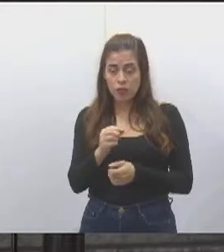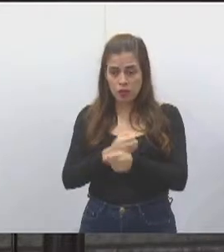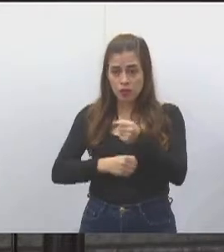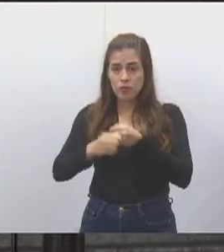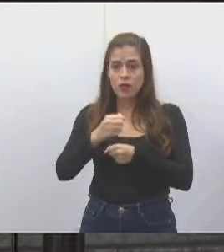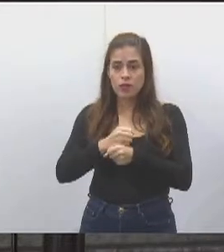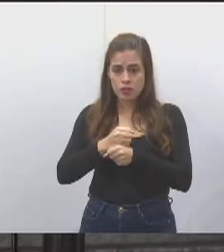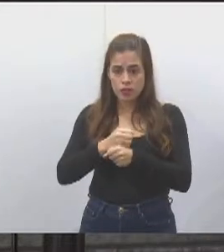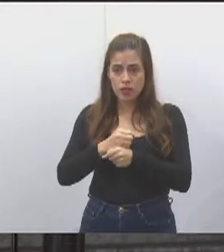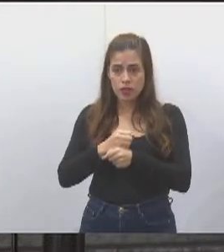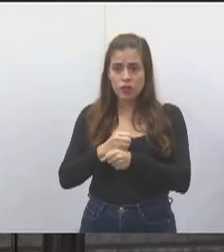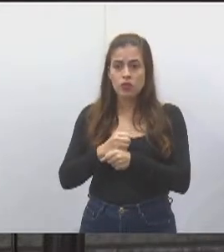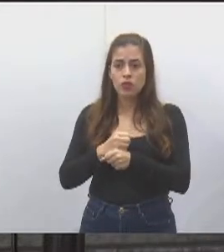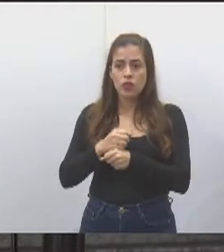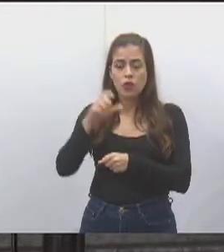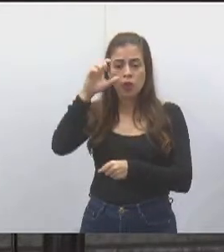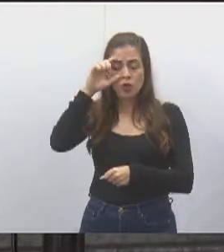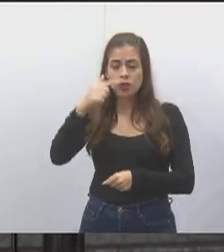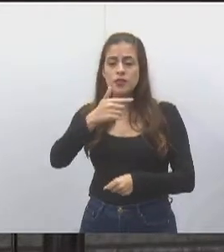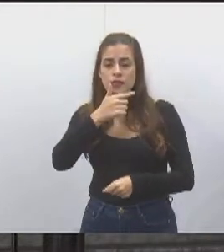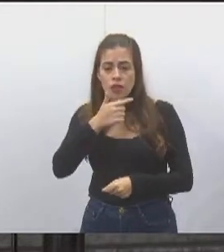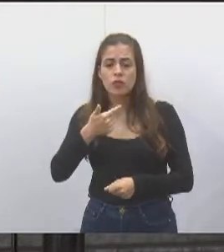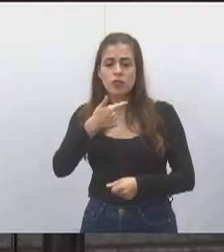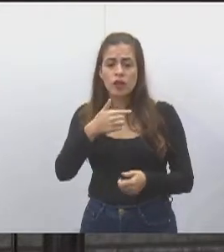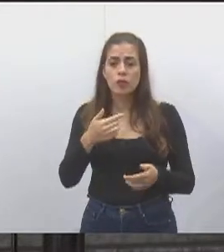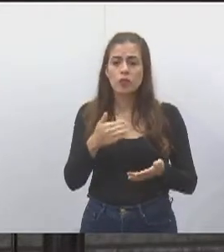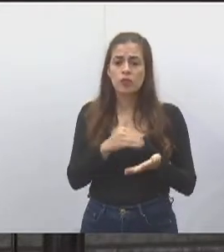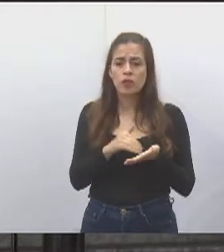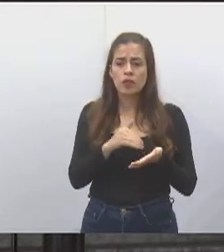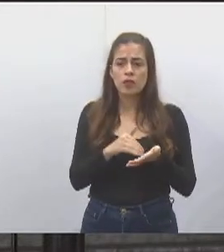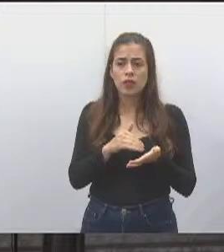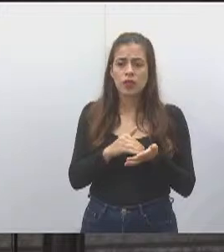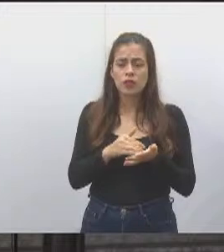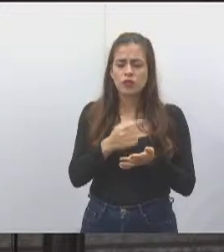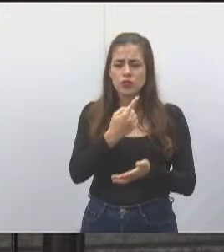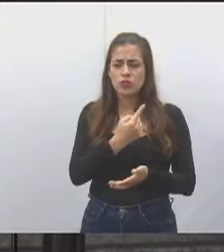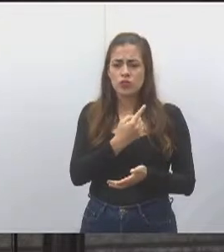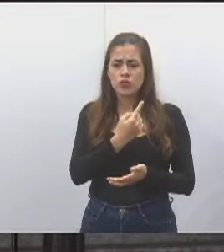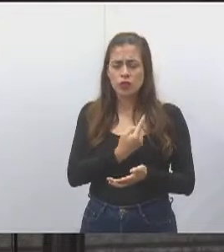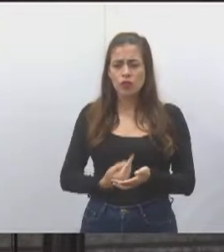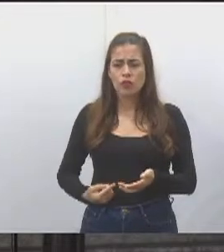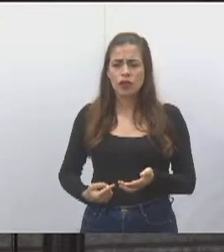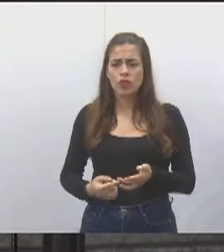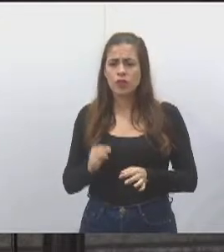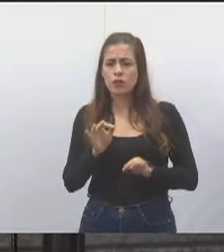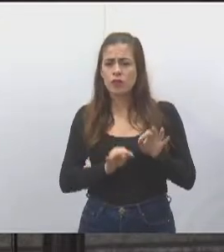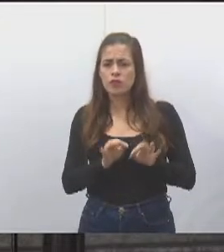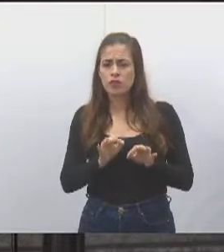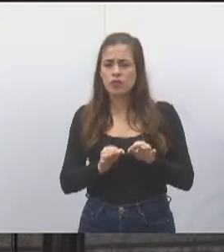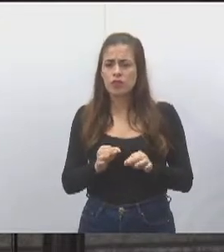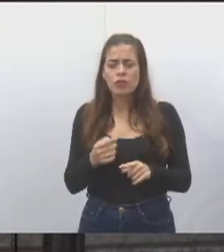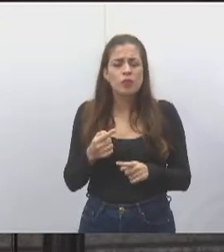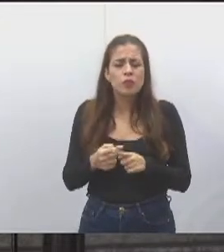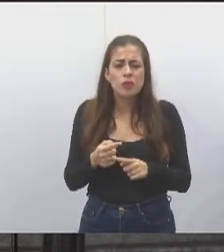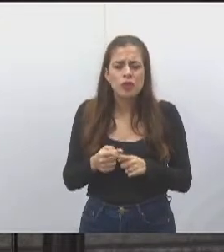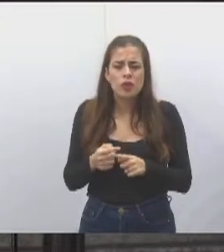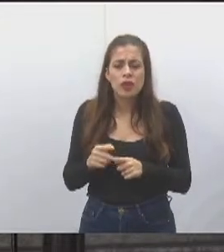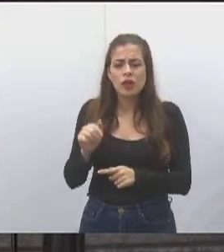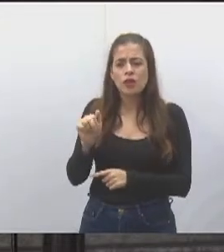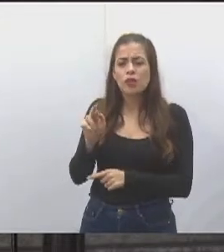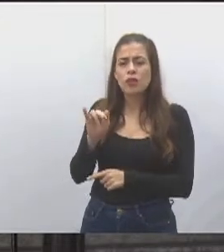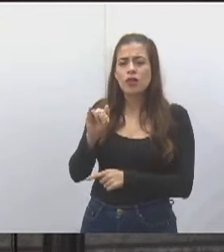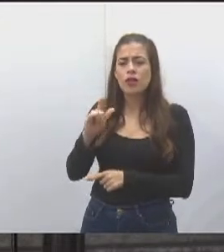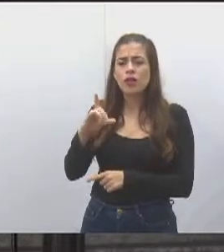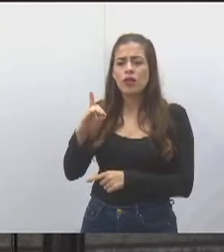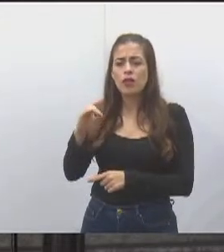aqui, o secretário de Governo e Planejamento. Por que nada contra você, Guilherme, mas por que o Arildo, que seria a